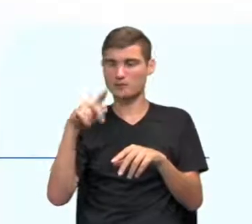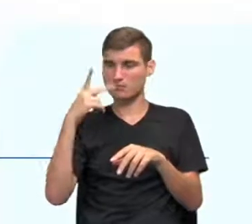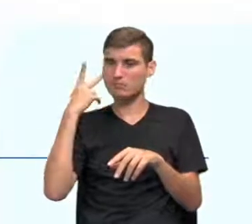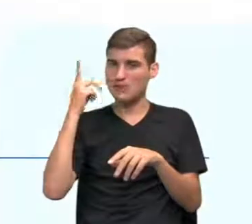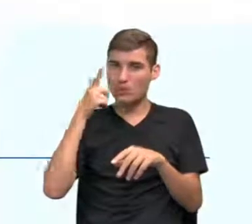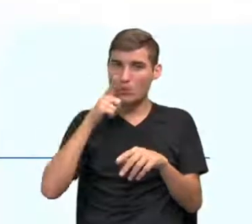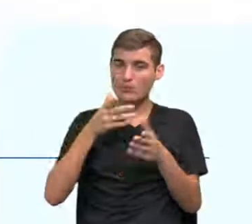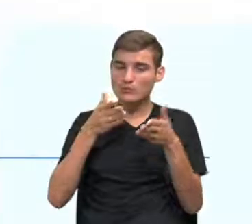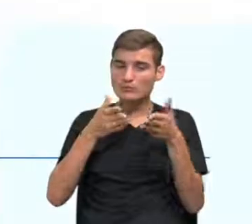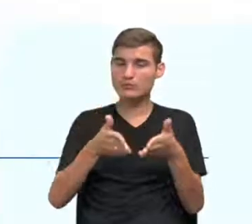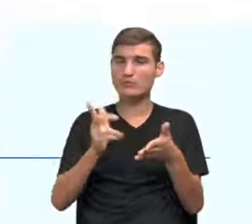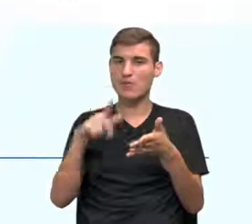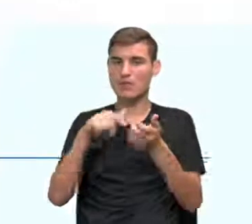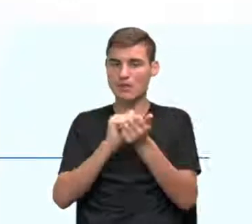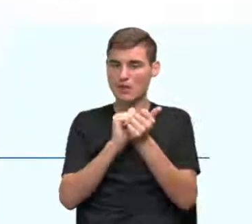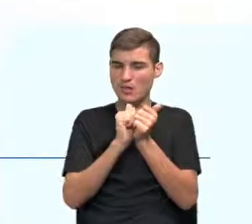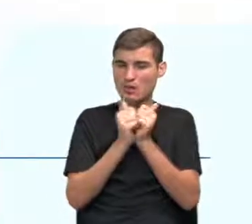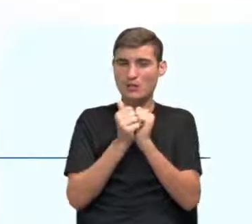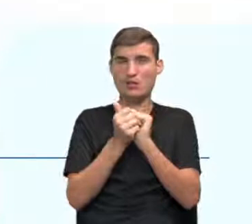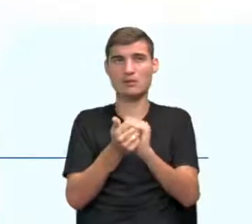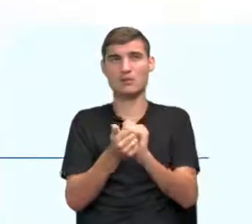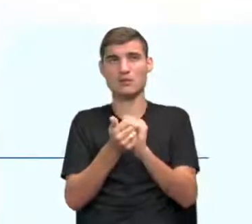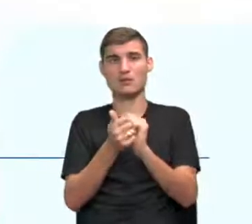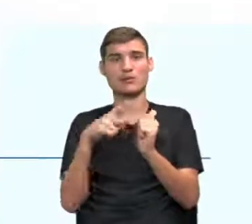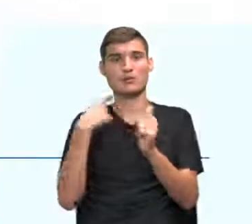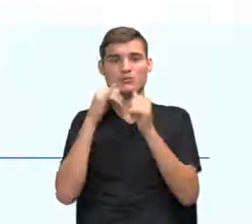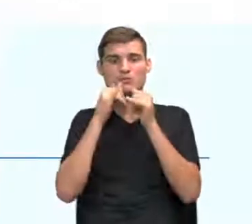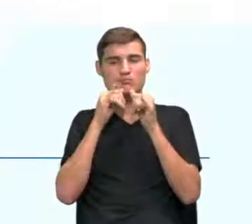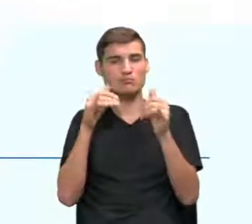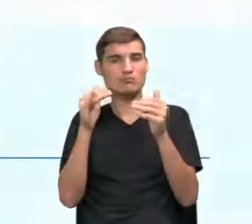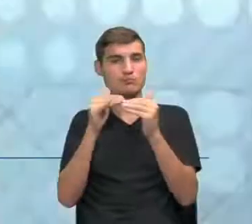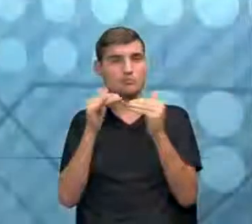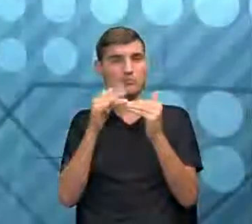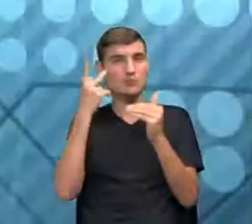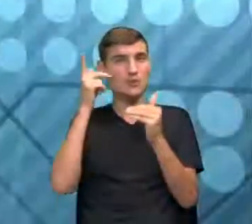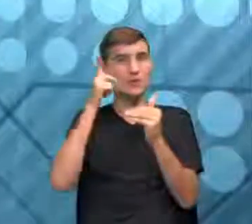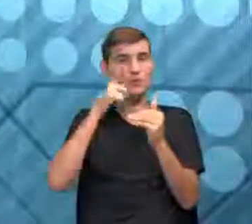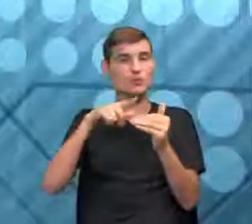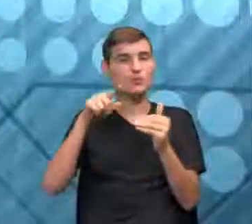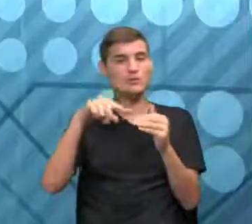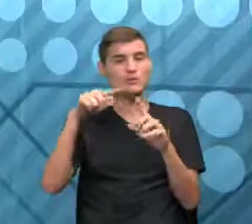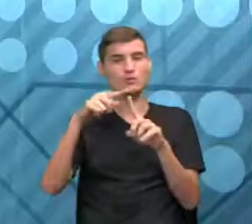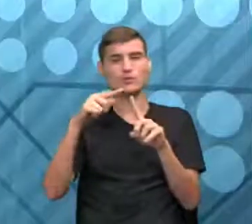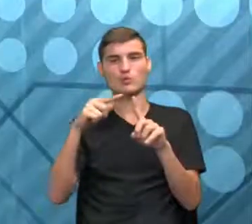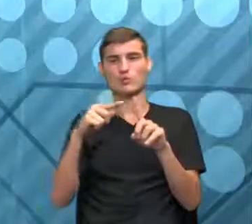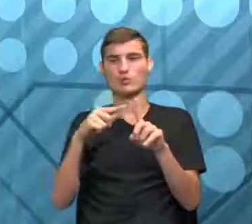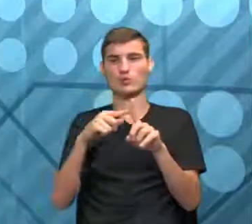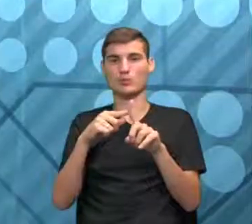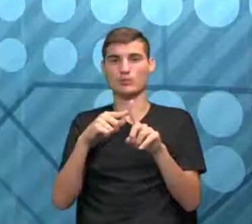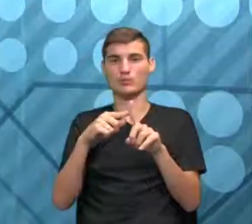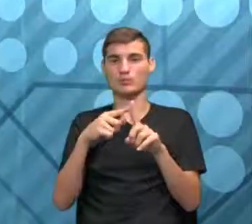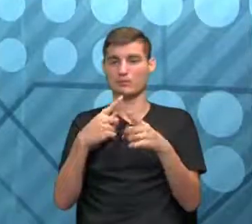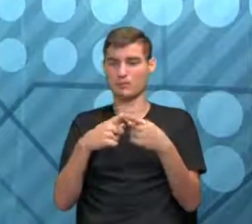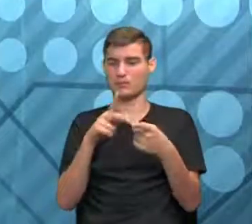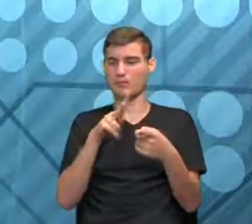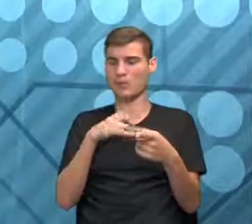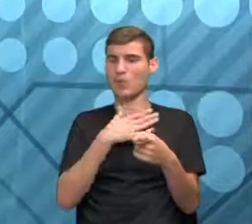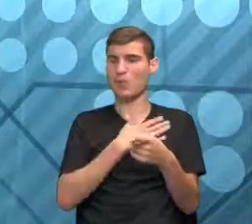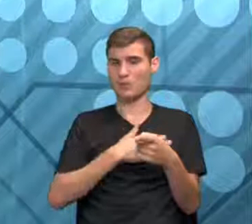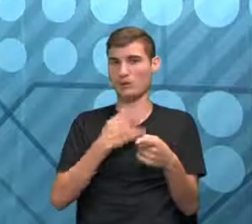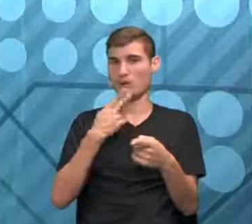isso. A gente consegue adaptar a nossa transmissão para esse tipo de canal, que eu gosto de falar